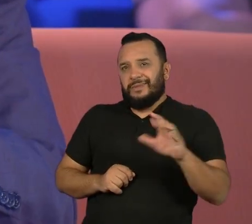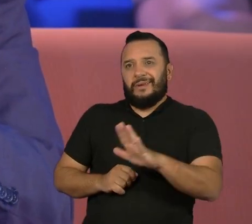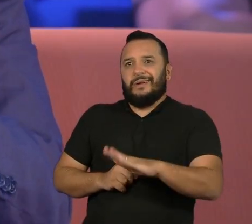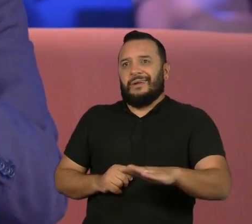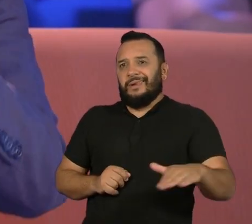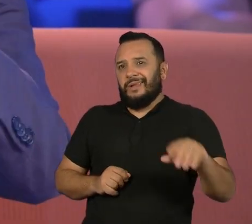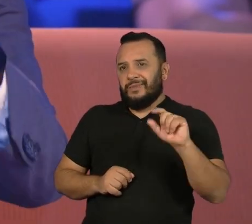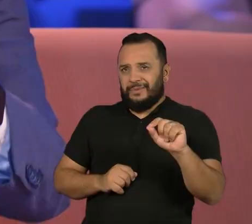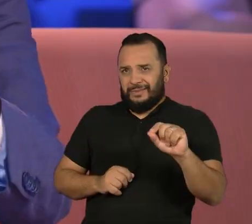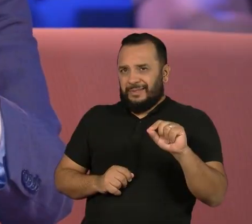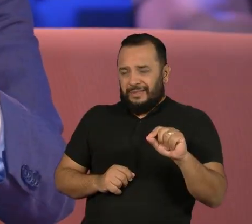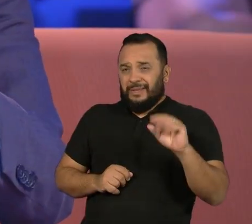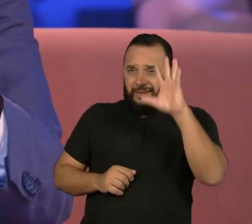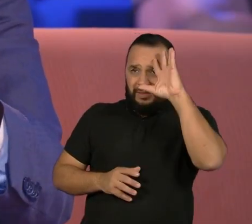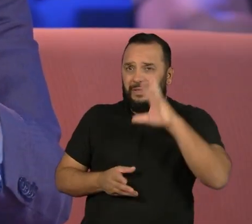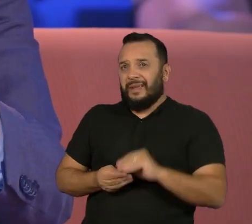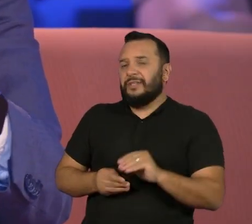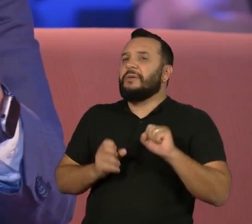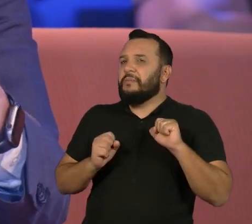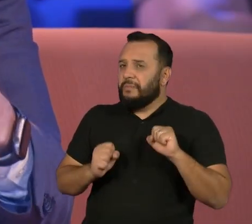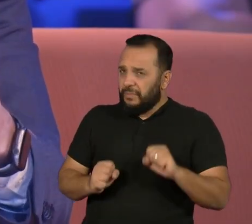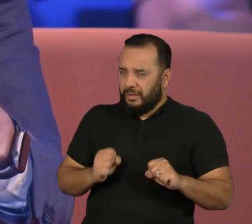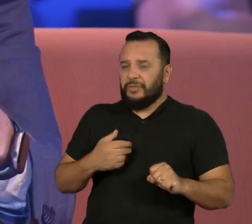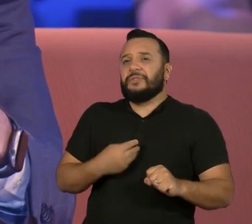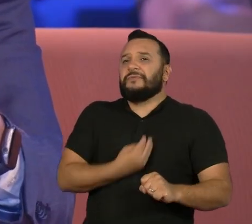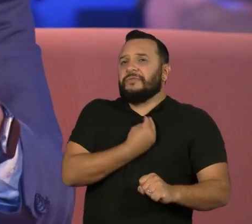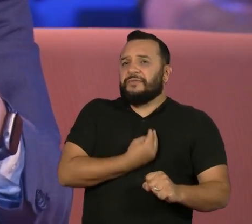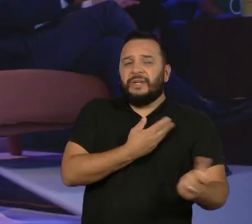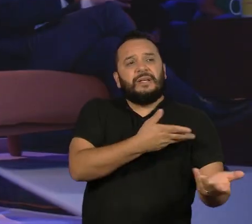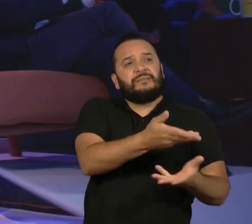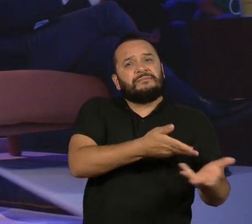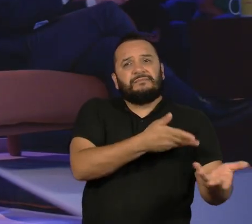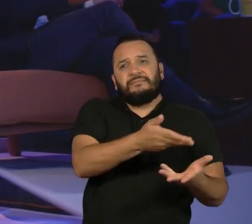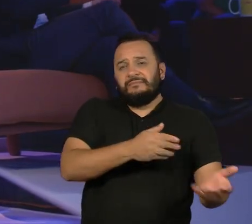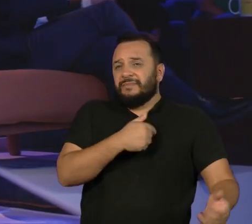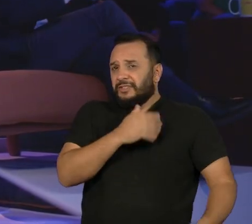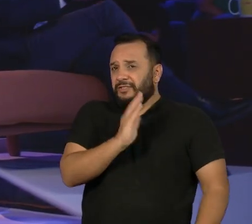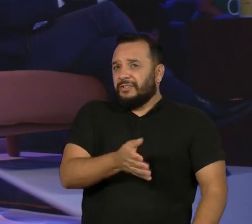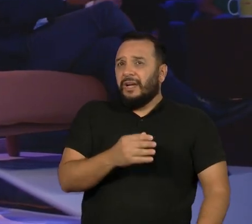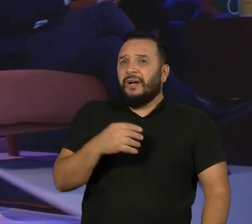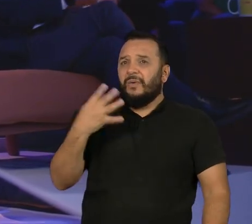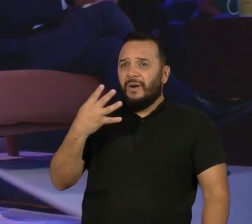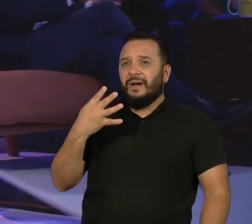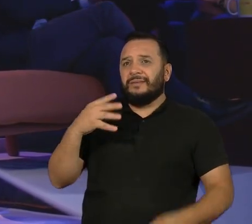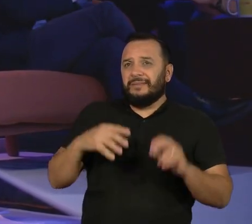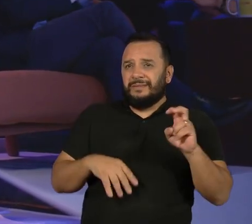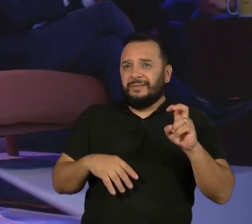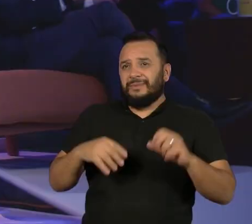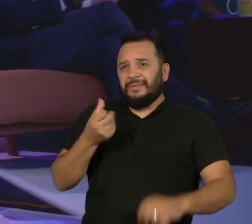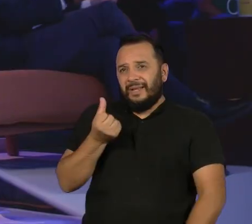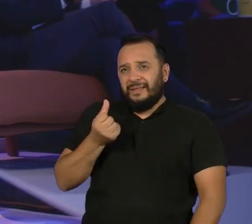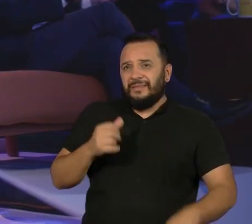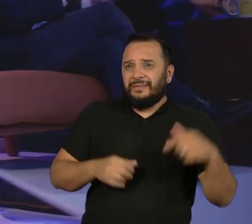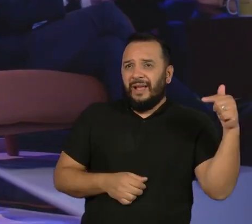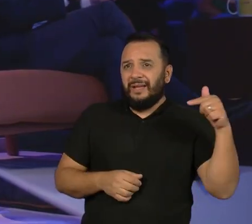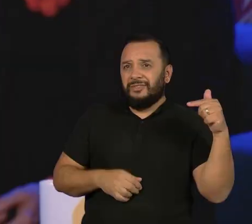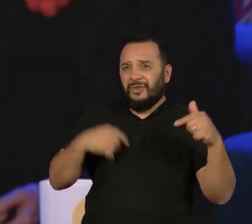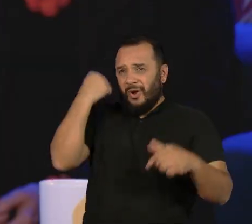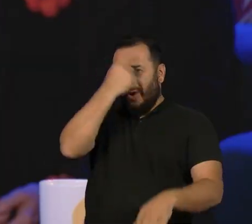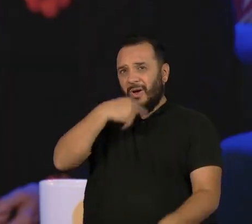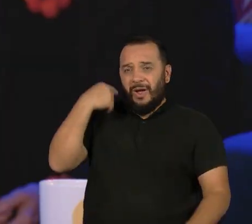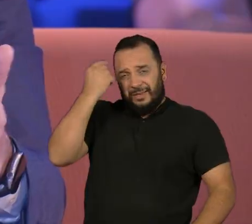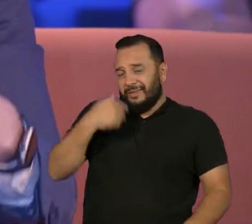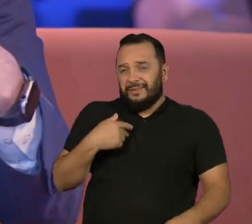criança, ela passa a compreender que ela pode sobreviver 4, 5, 6, 7 horas sem estar ali. Tudo é hábito.